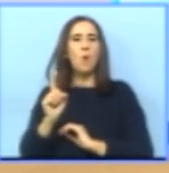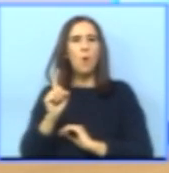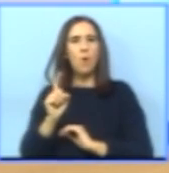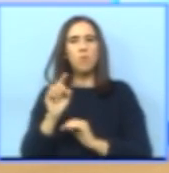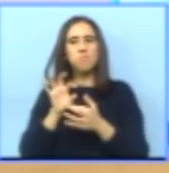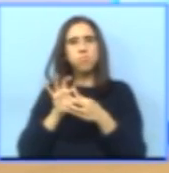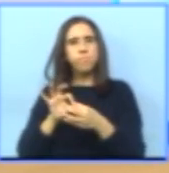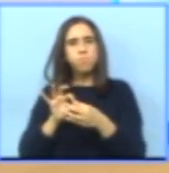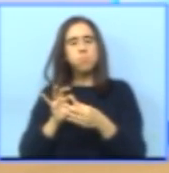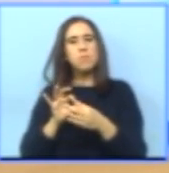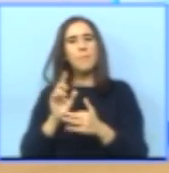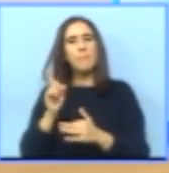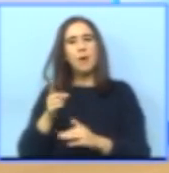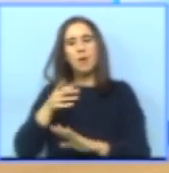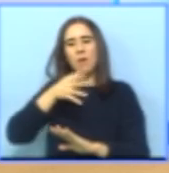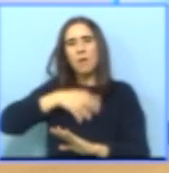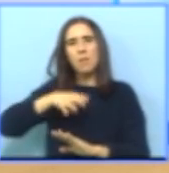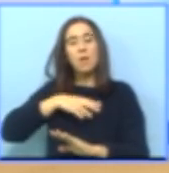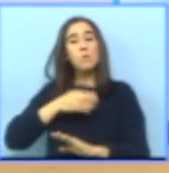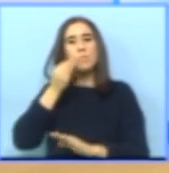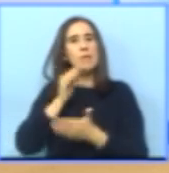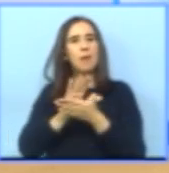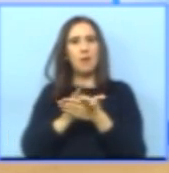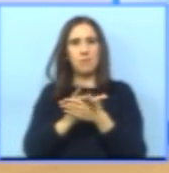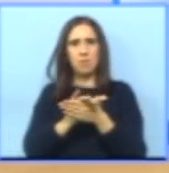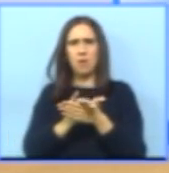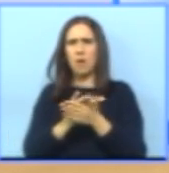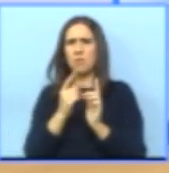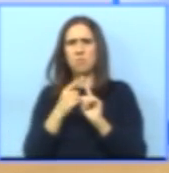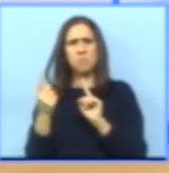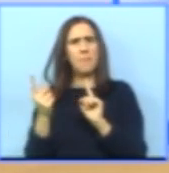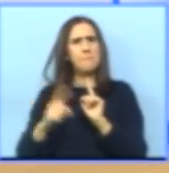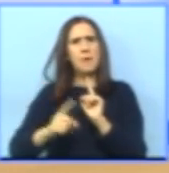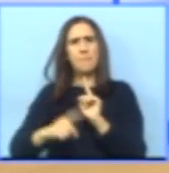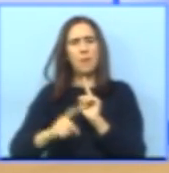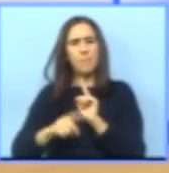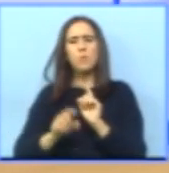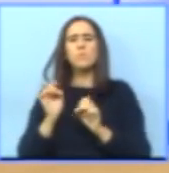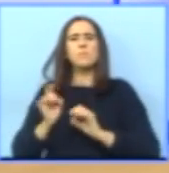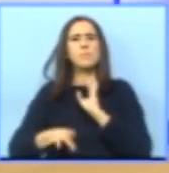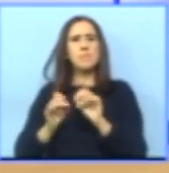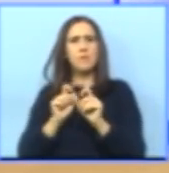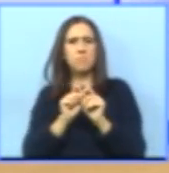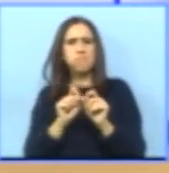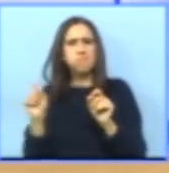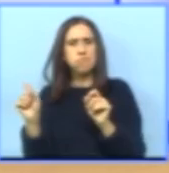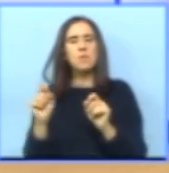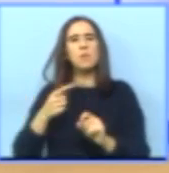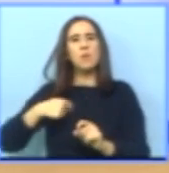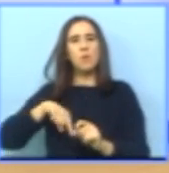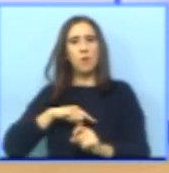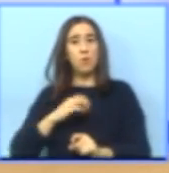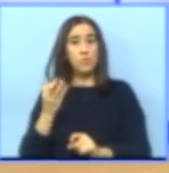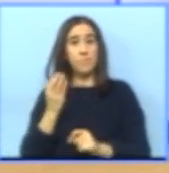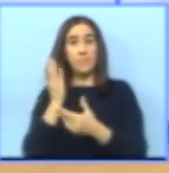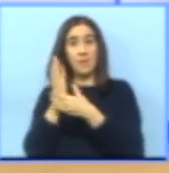muito estrita de fazer relatos por cartas com grande regularidade, tudo o que se passava. E, portanto, nós vamos encontrar